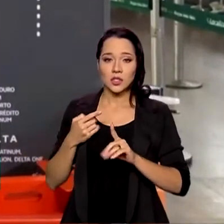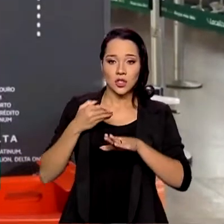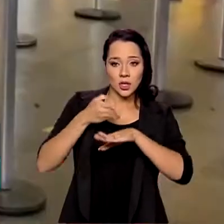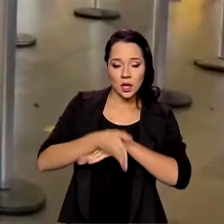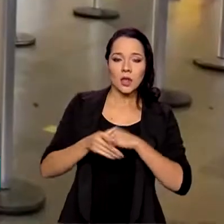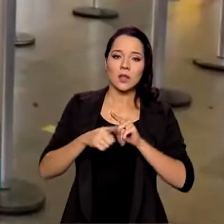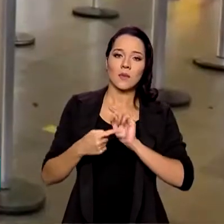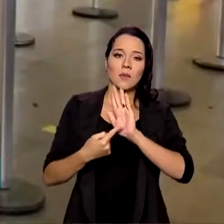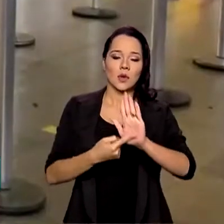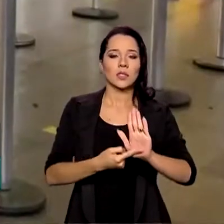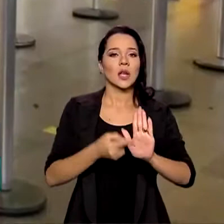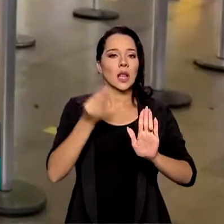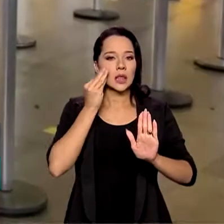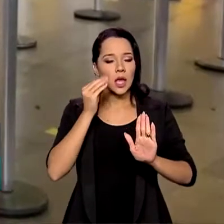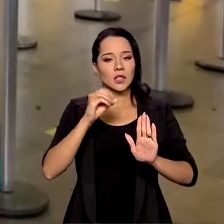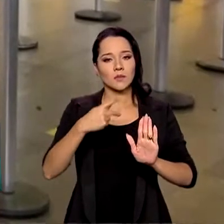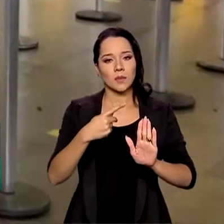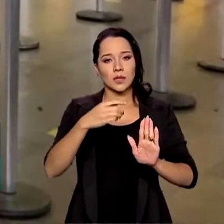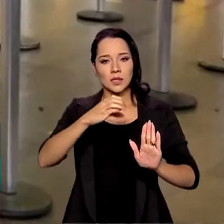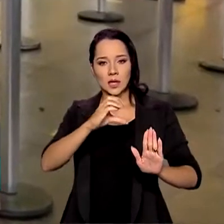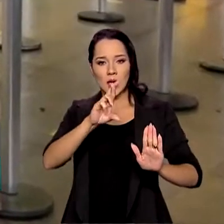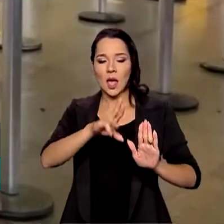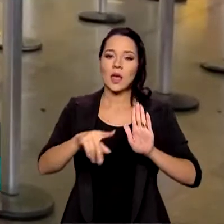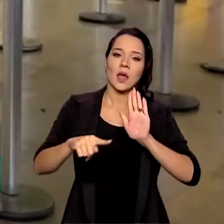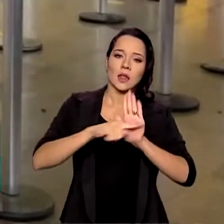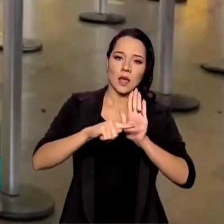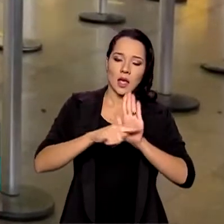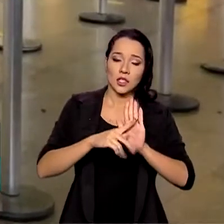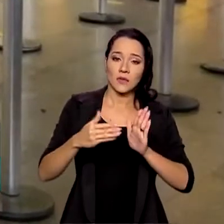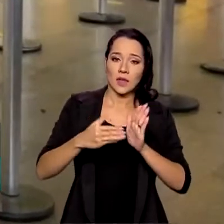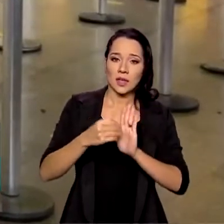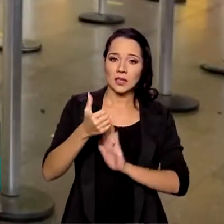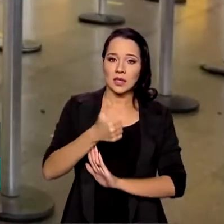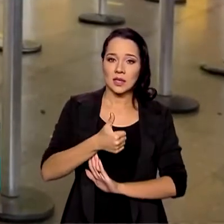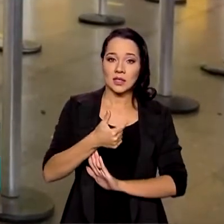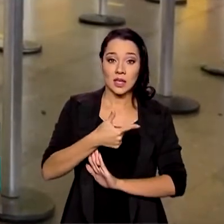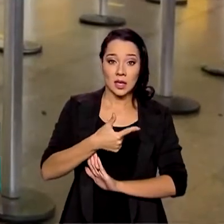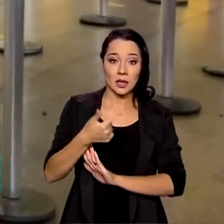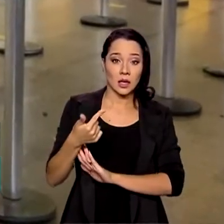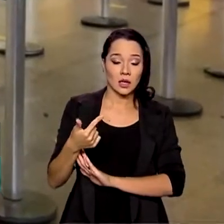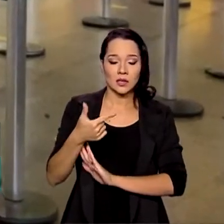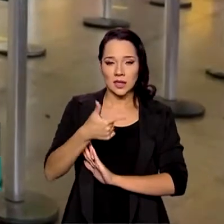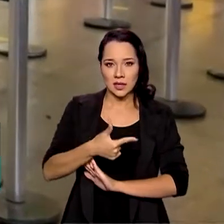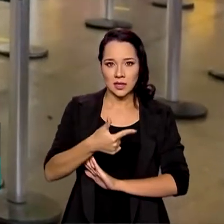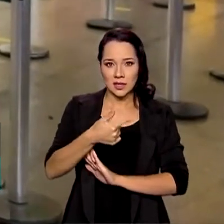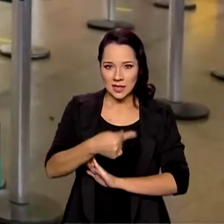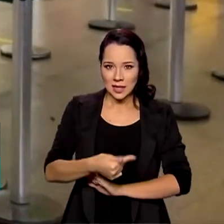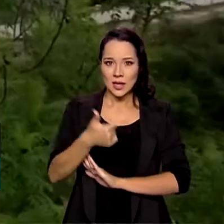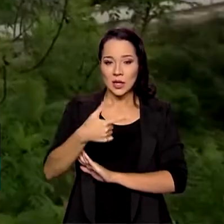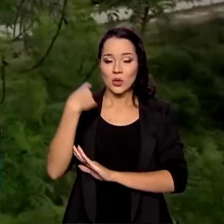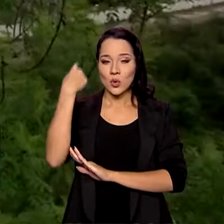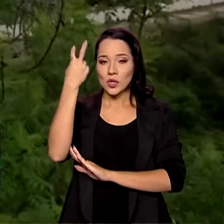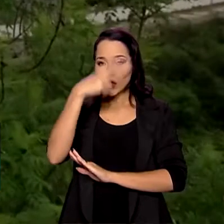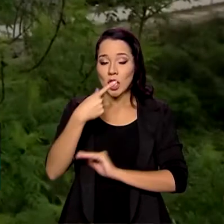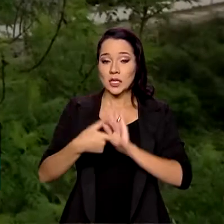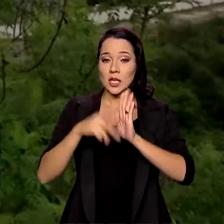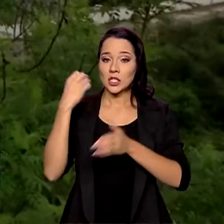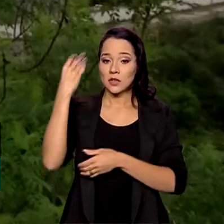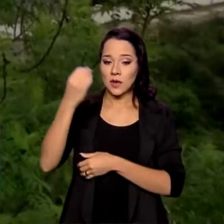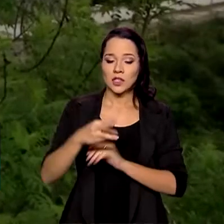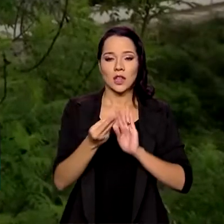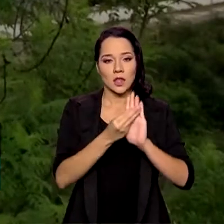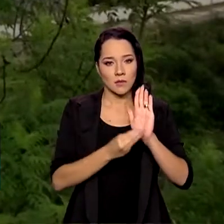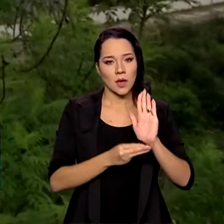também apresentar teste, o PCR, negativo até 72 horas antes de viajar e o preenchimento da declaração de saúde